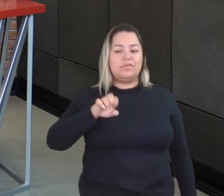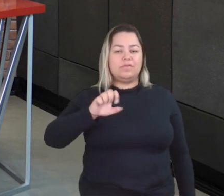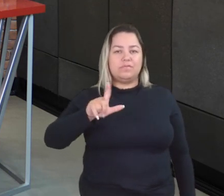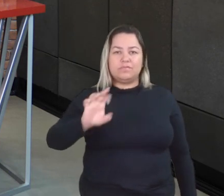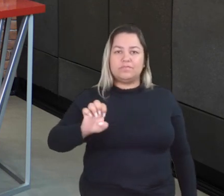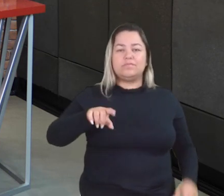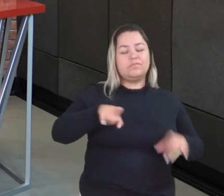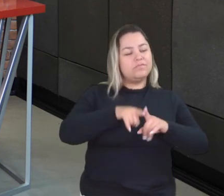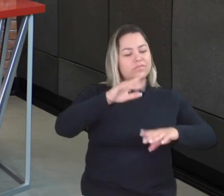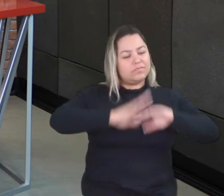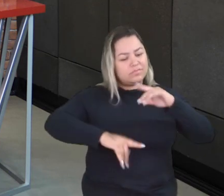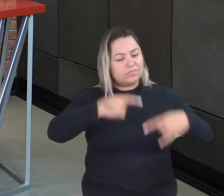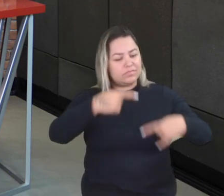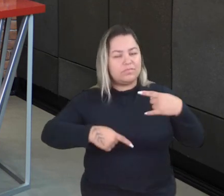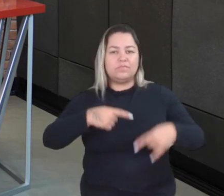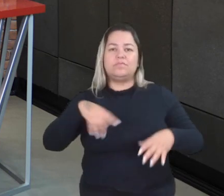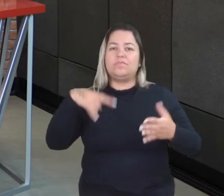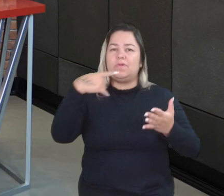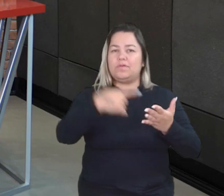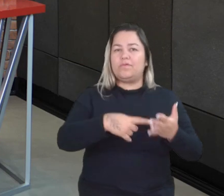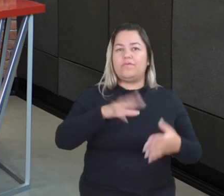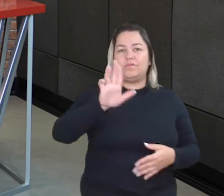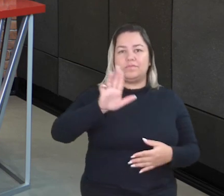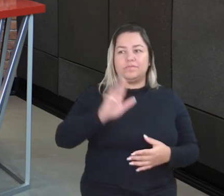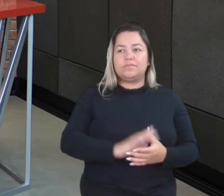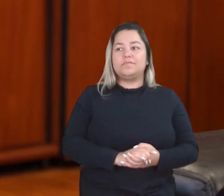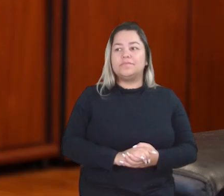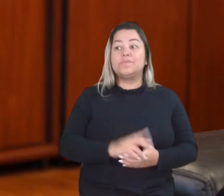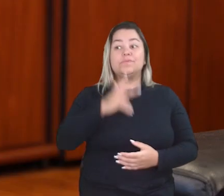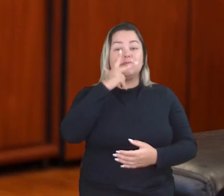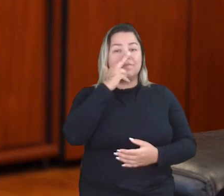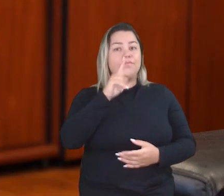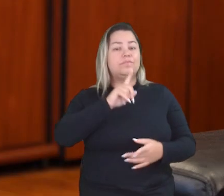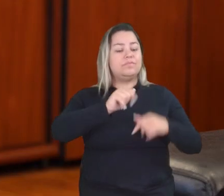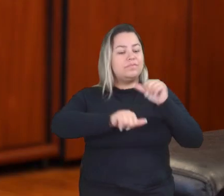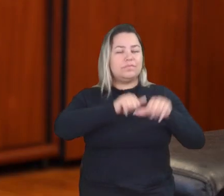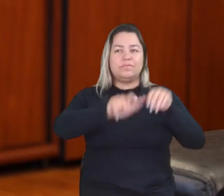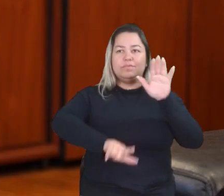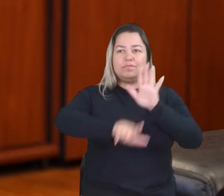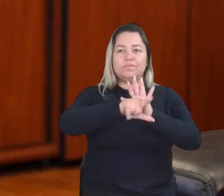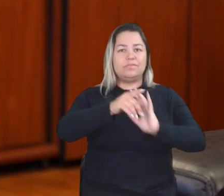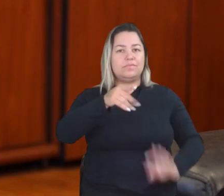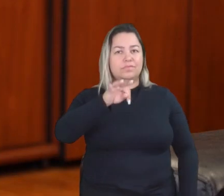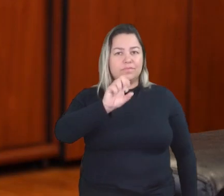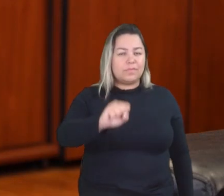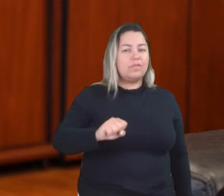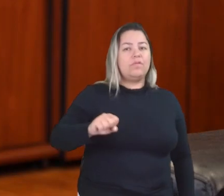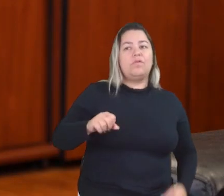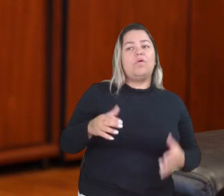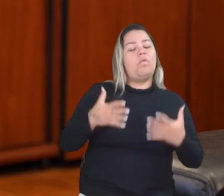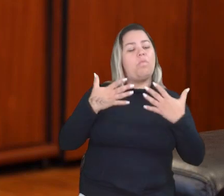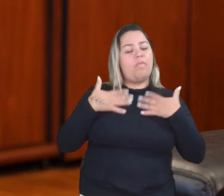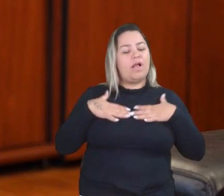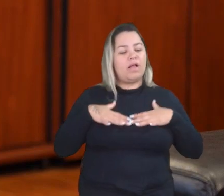Aniele Franco, sobre as políticas de ação afirmativa do governo Lula. Acho que a renovação da lei de cotas, ela traz ali para a gente